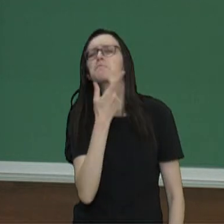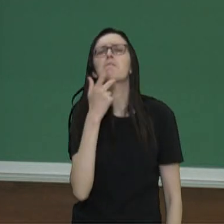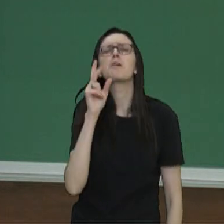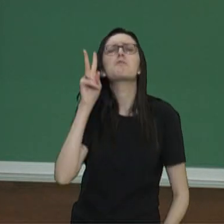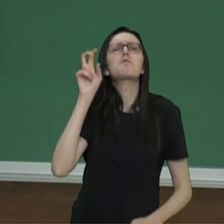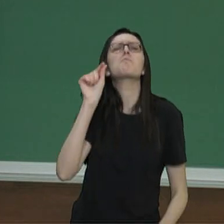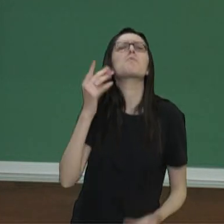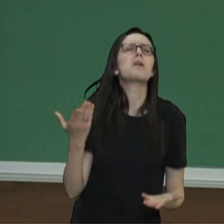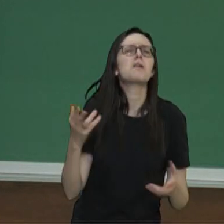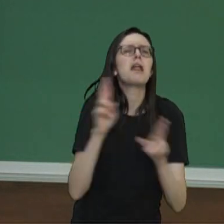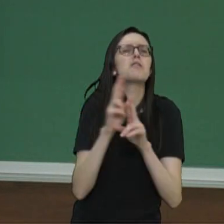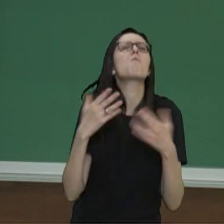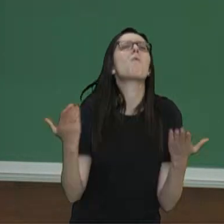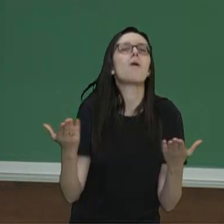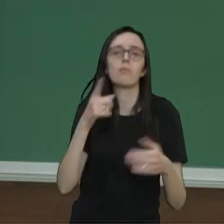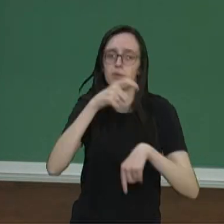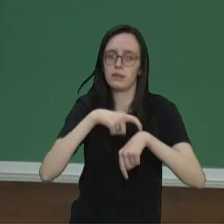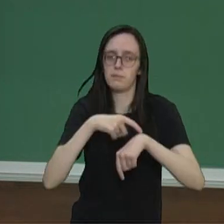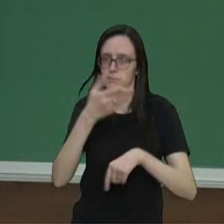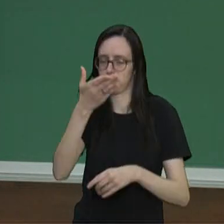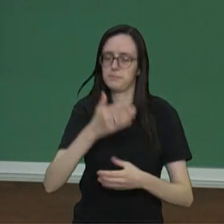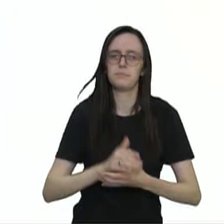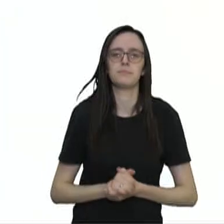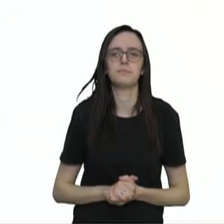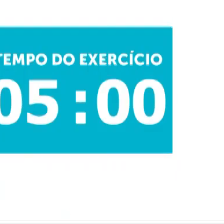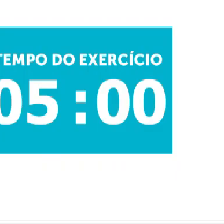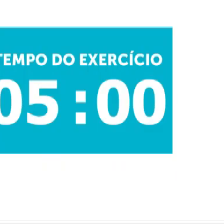se referindo. Tem um tempinho para você. Vai lá.